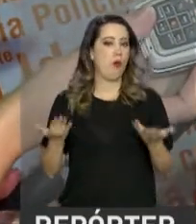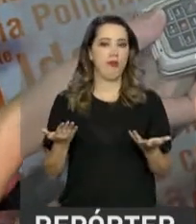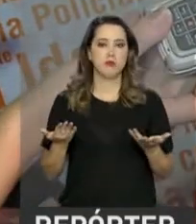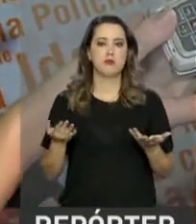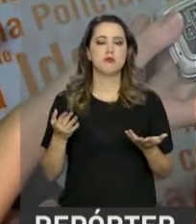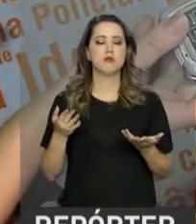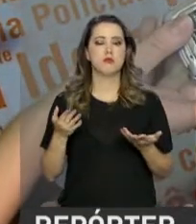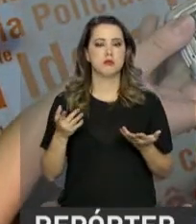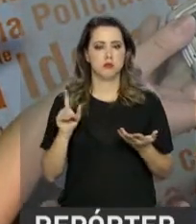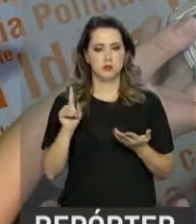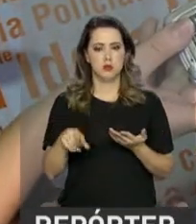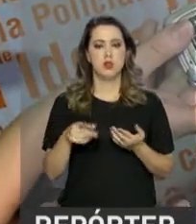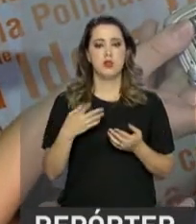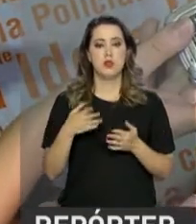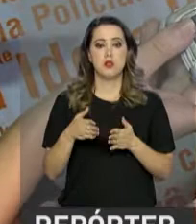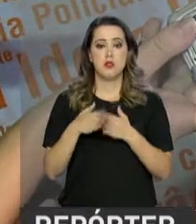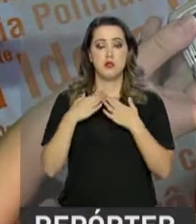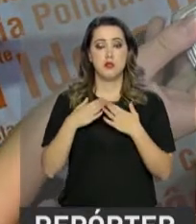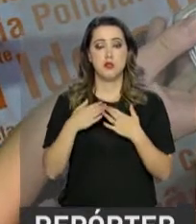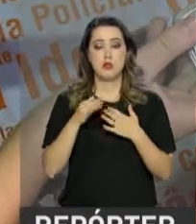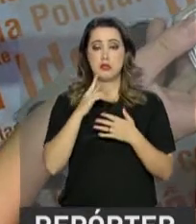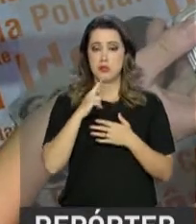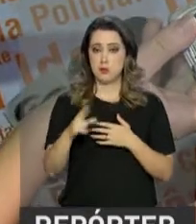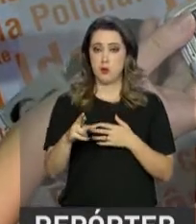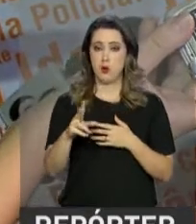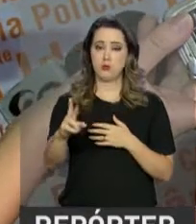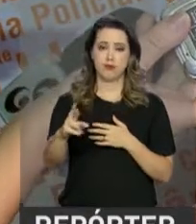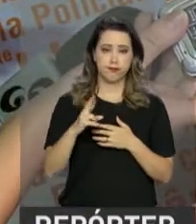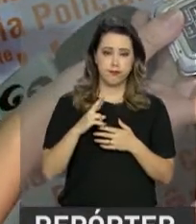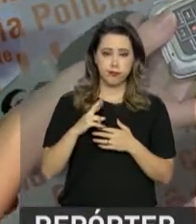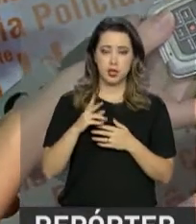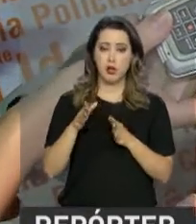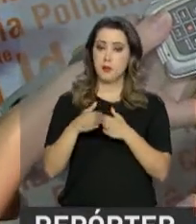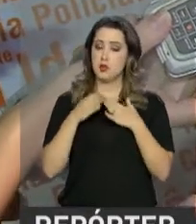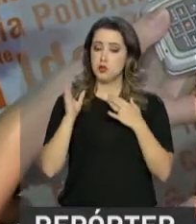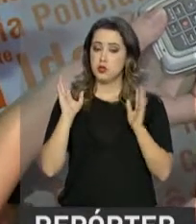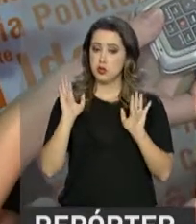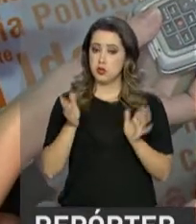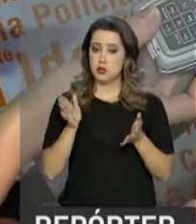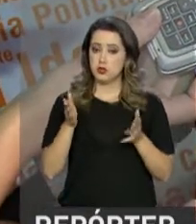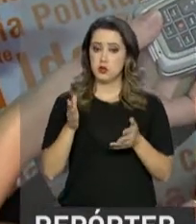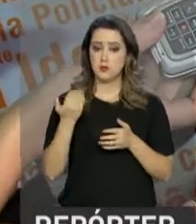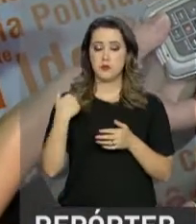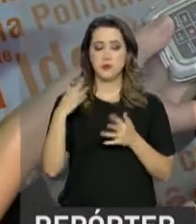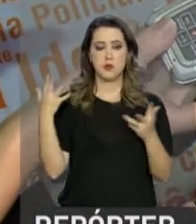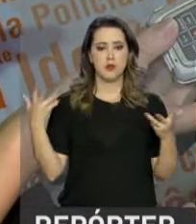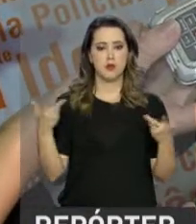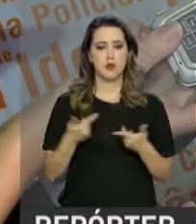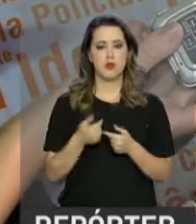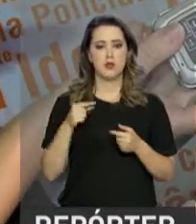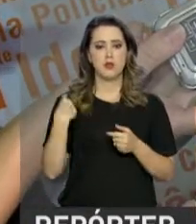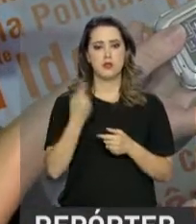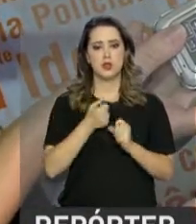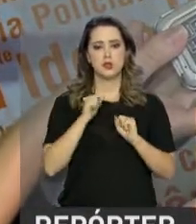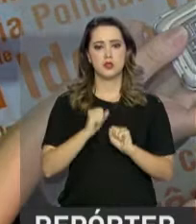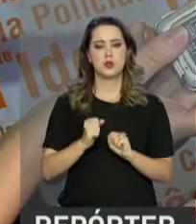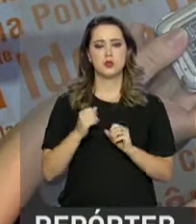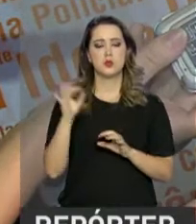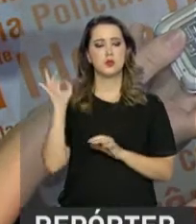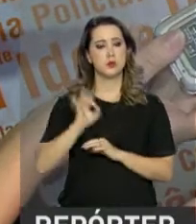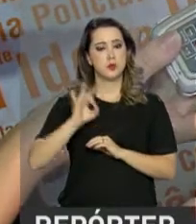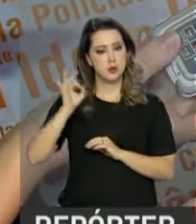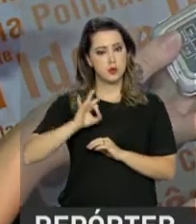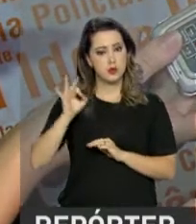denúncia é esse feedback eu eu solicitei que fosse feito de forma mais efetiva para que a gente pudesse ter um percentual